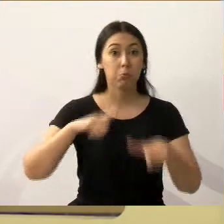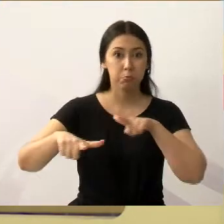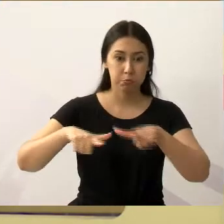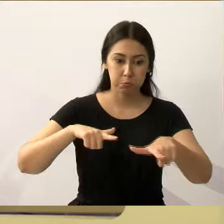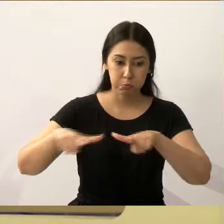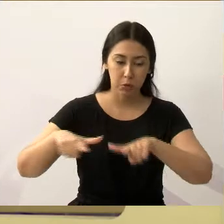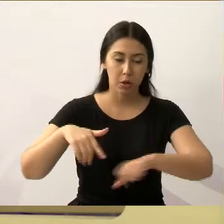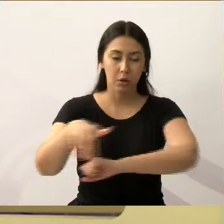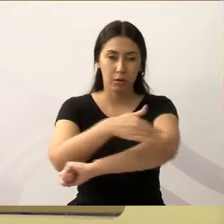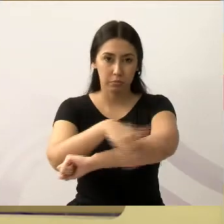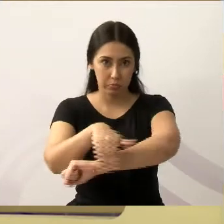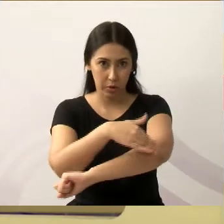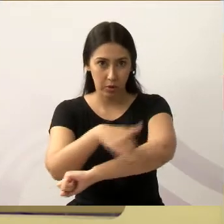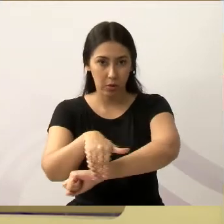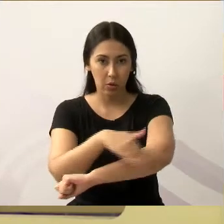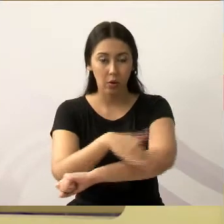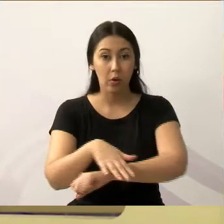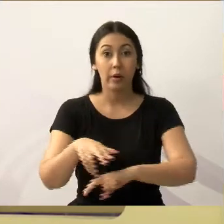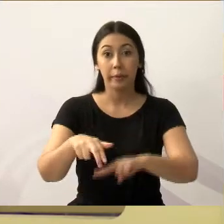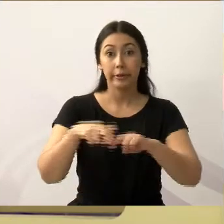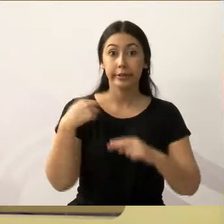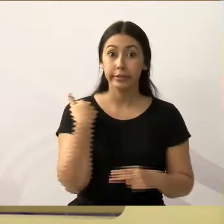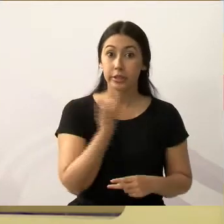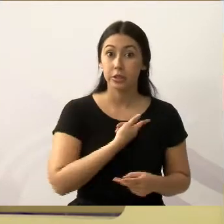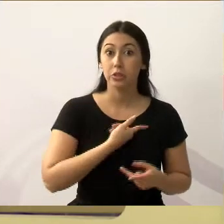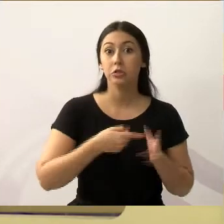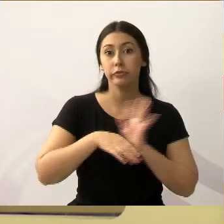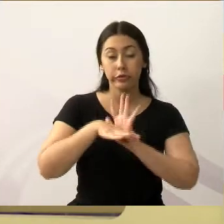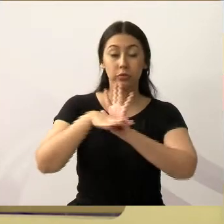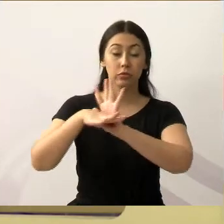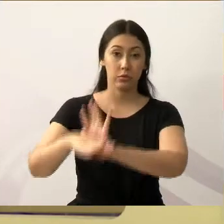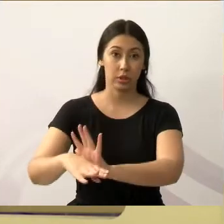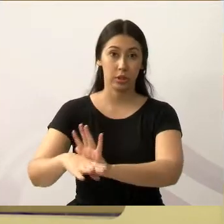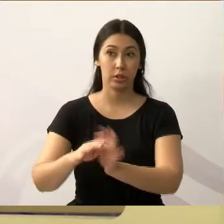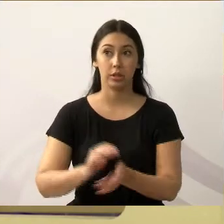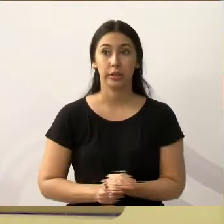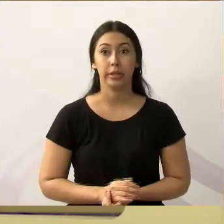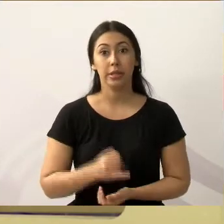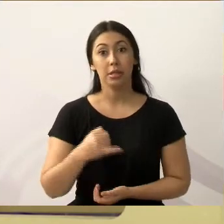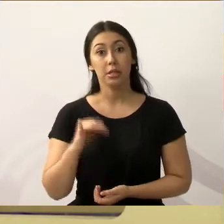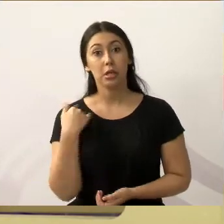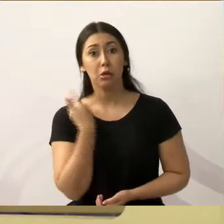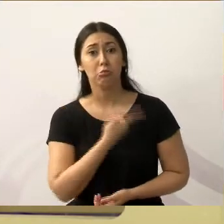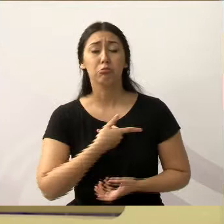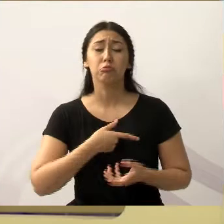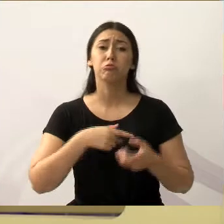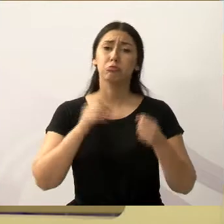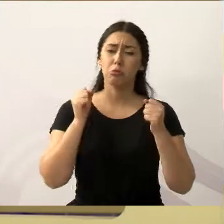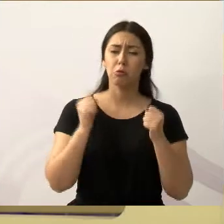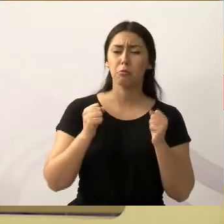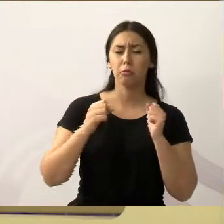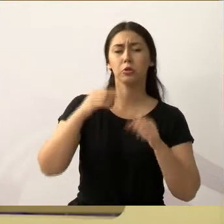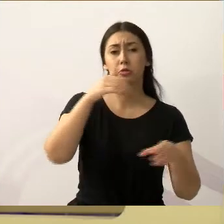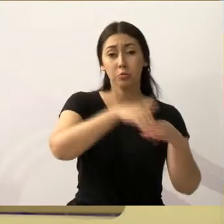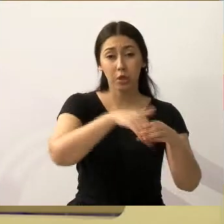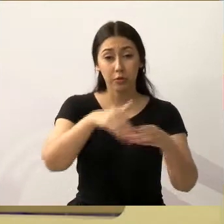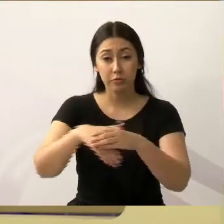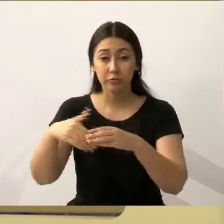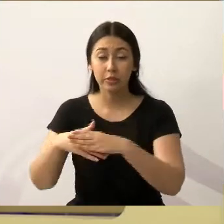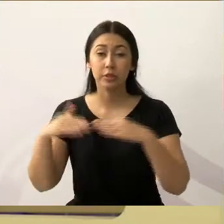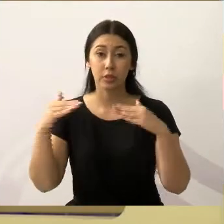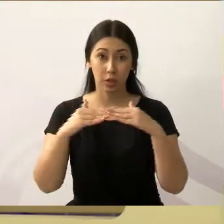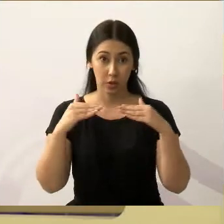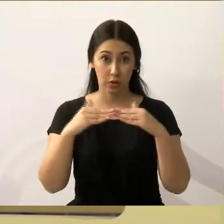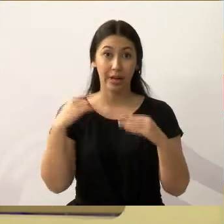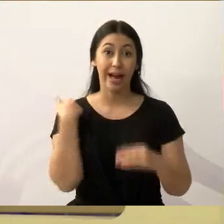cadastrados. Então, nós vamos propiciar, uma vez que a gente possa votar aqui, todos os vereadores possam votar nesse projeto de forma favorável, nós